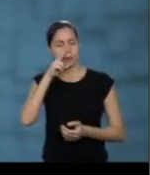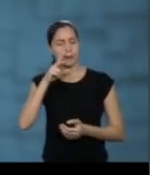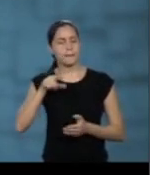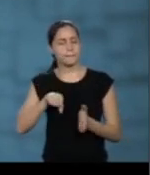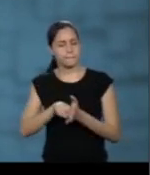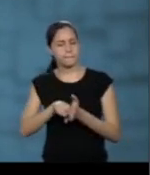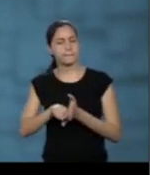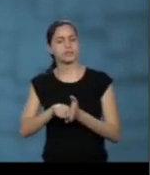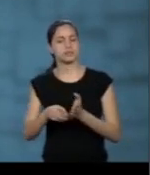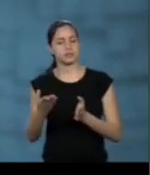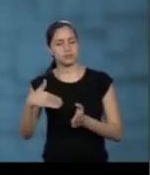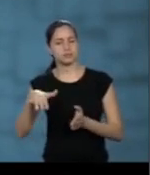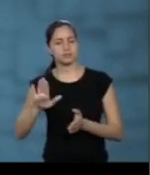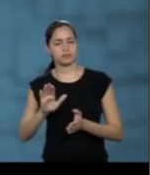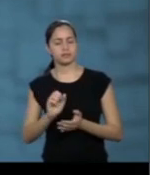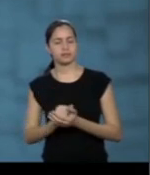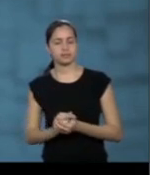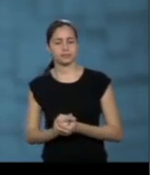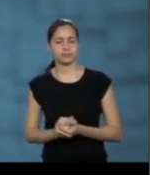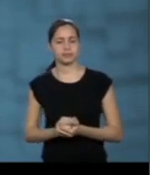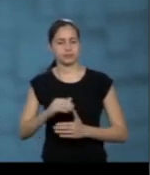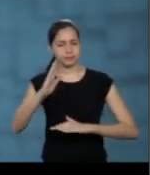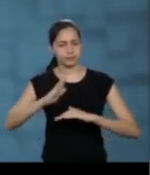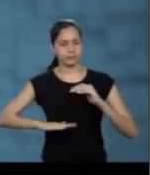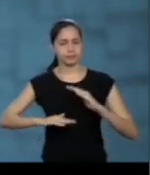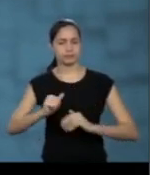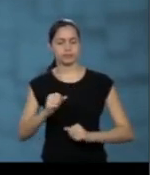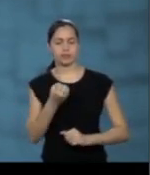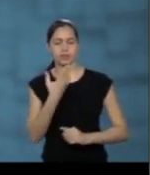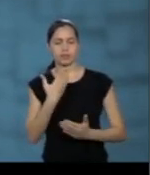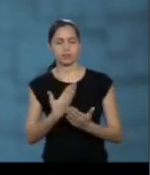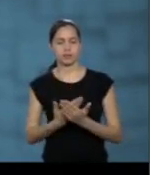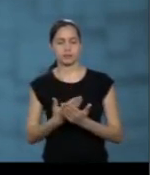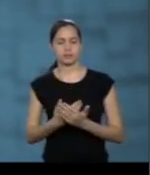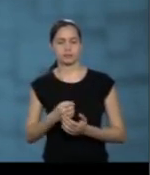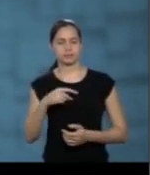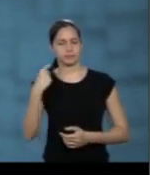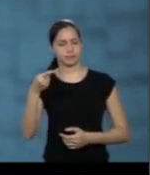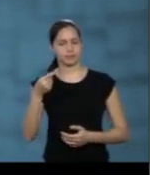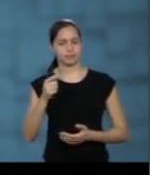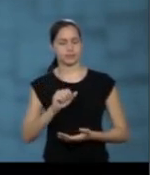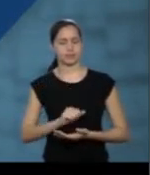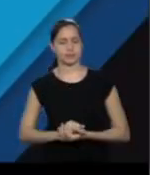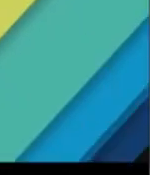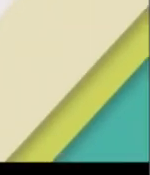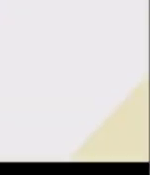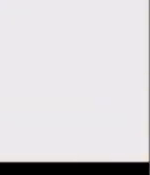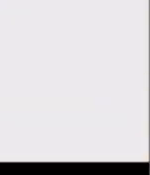utilização dessas equações em situações práticas. Bons estudos e até a próxima!